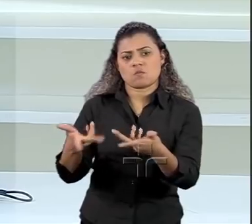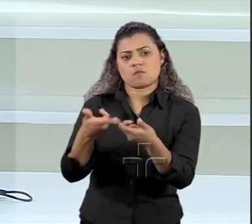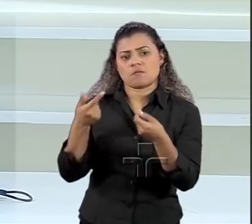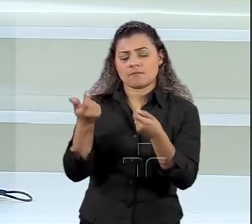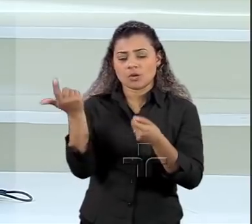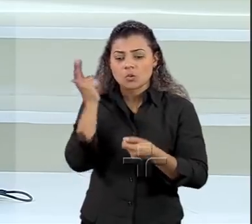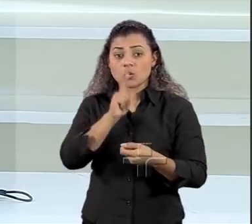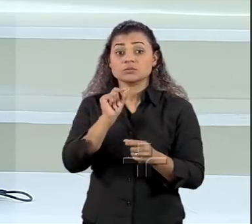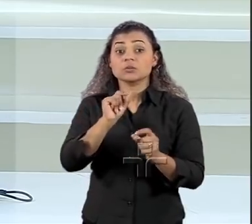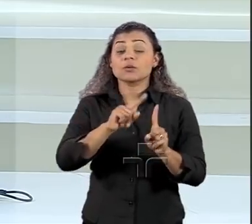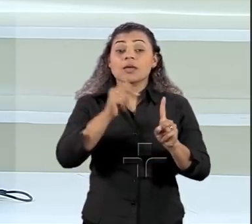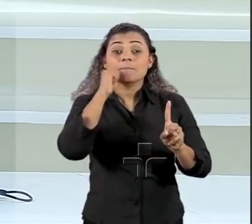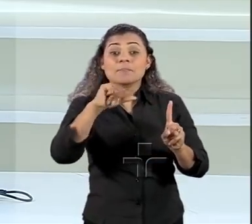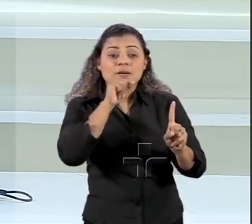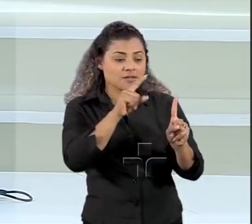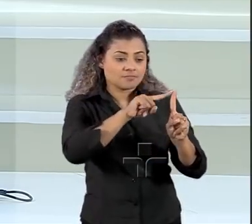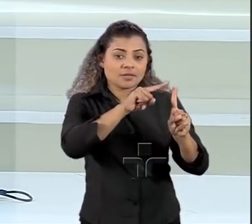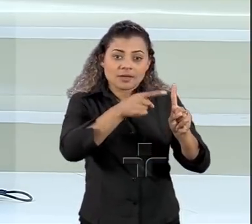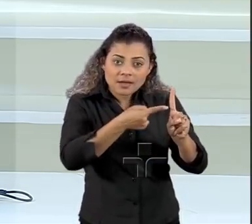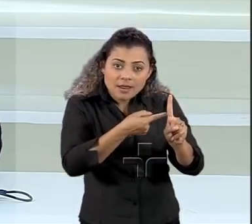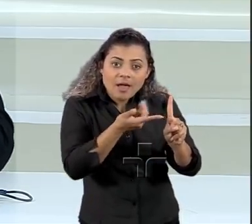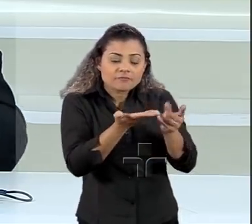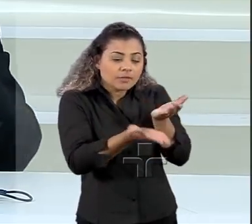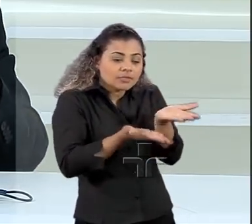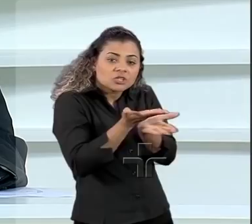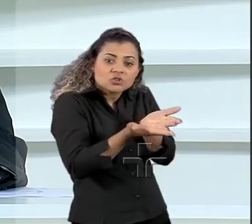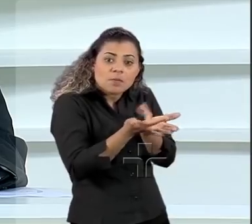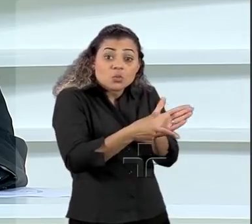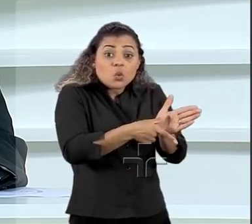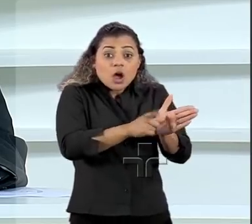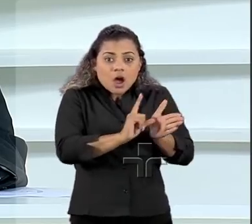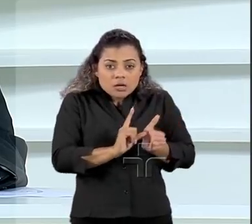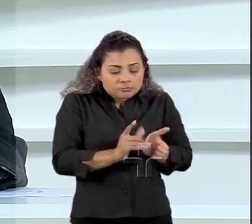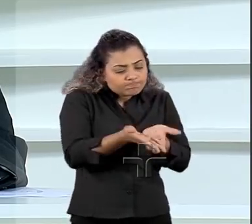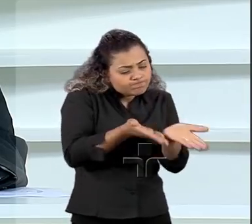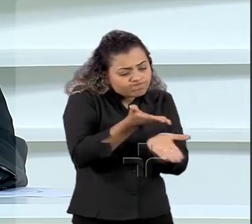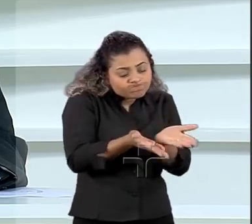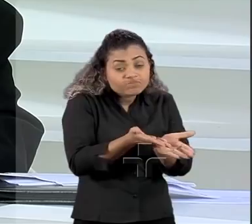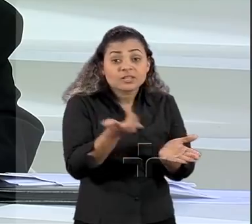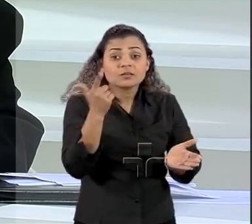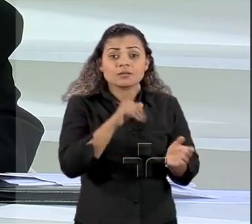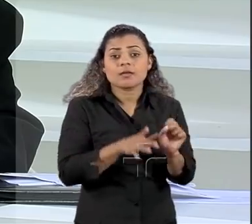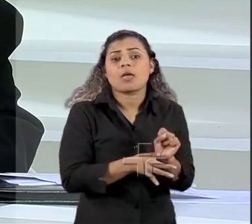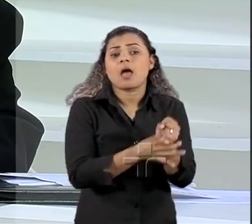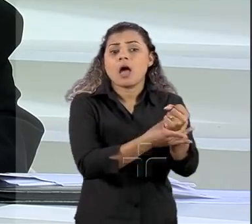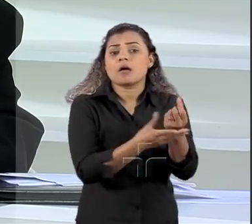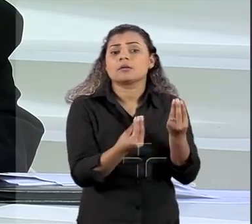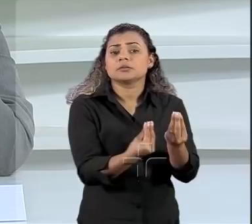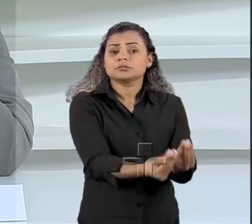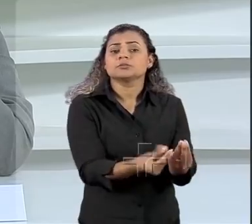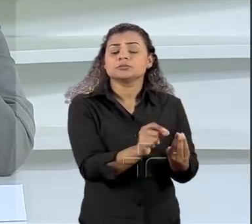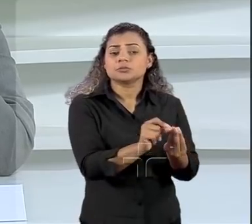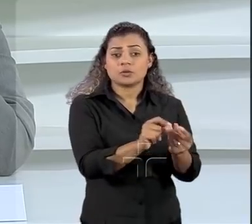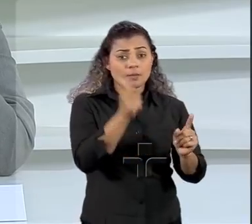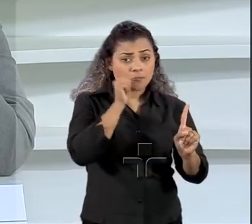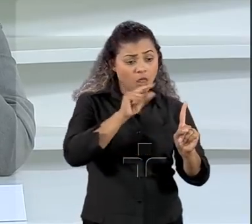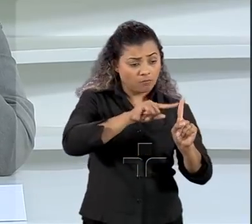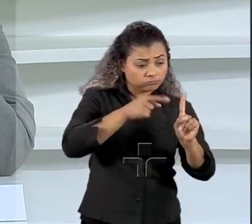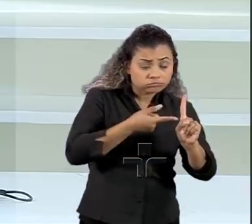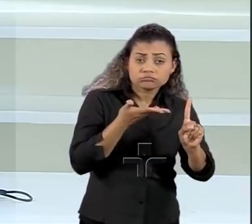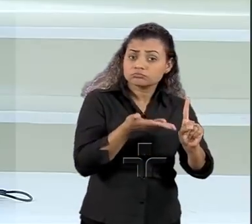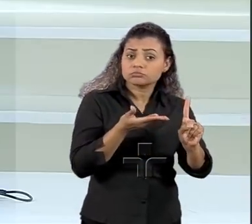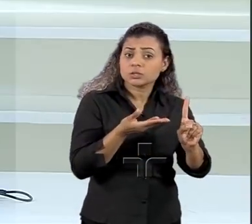assistência pré-natal da maneira como deva ser, mas, sobremaneira, garantir uma vinculação dessa gestante